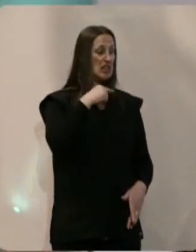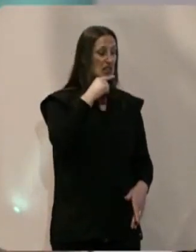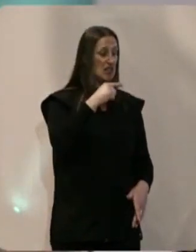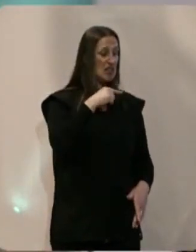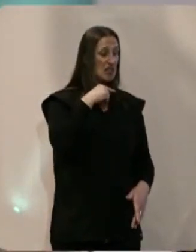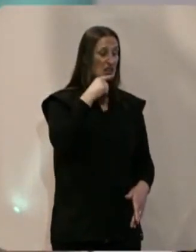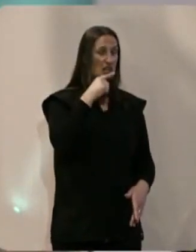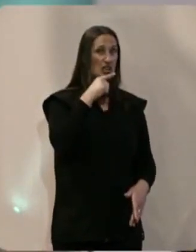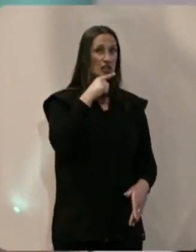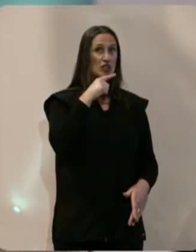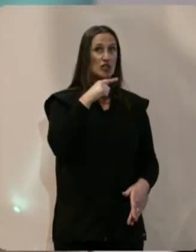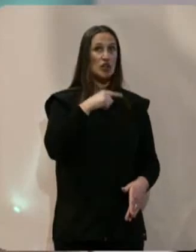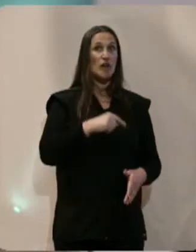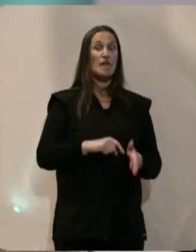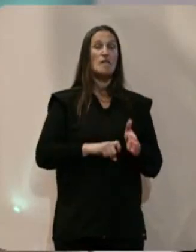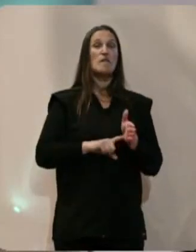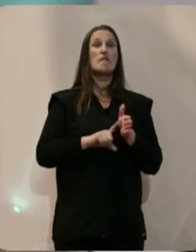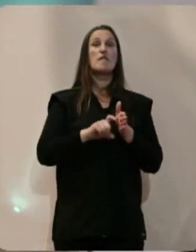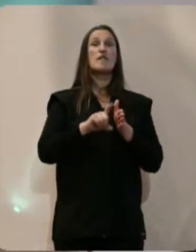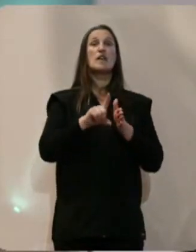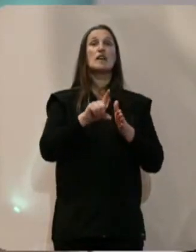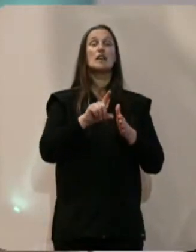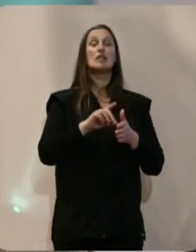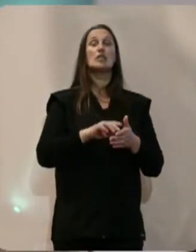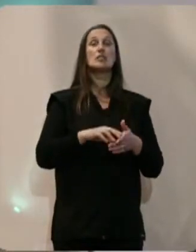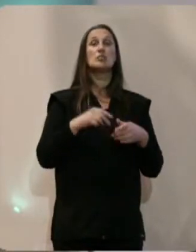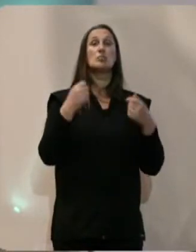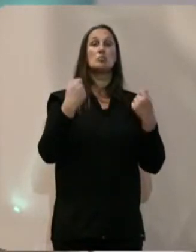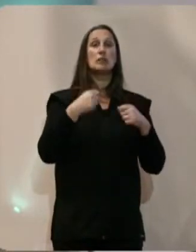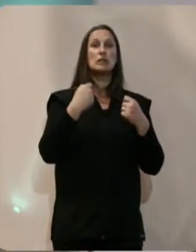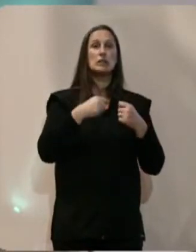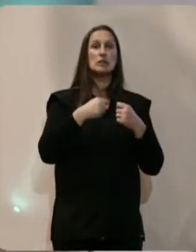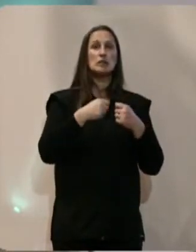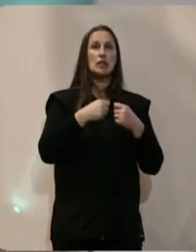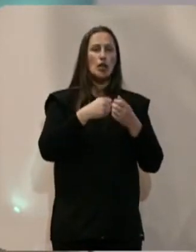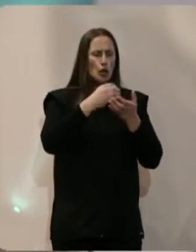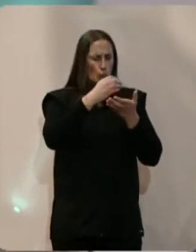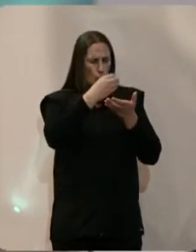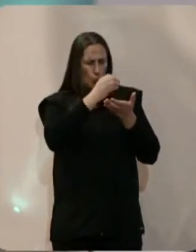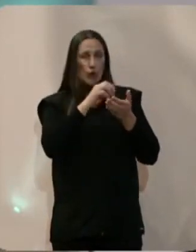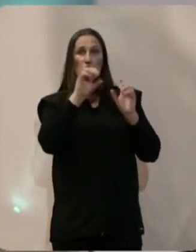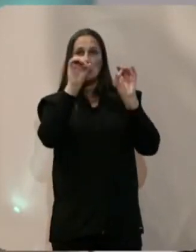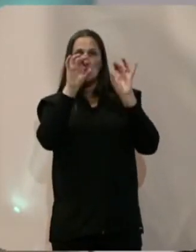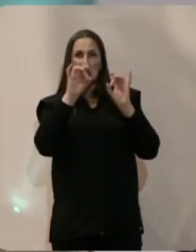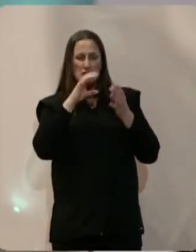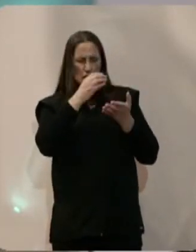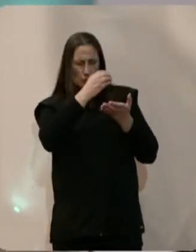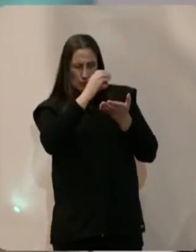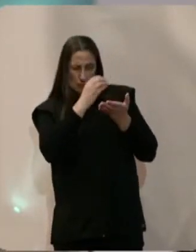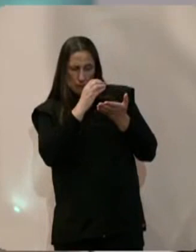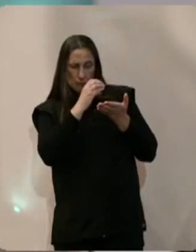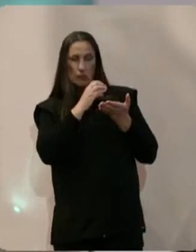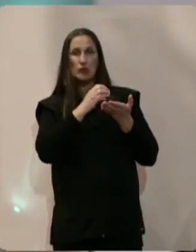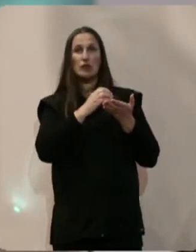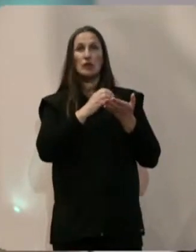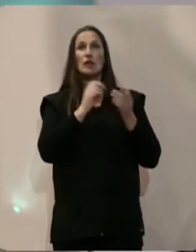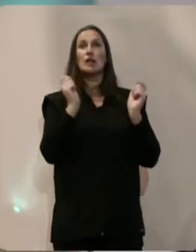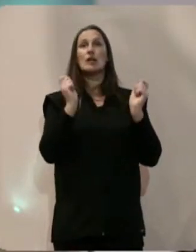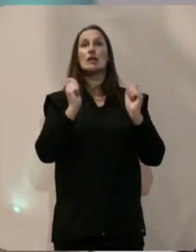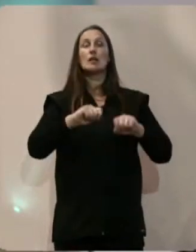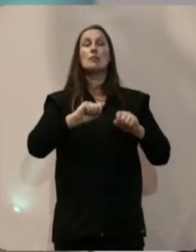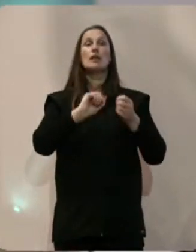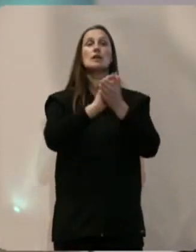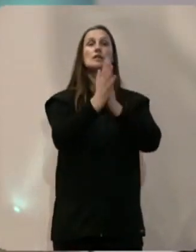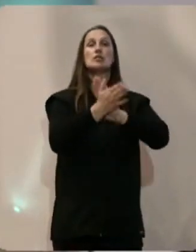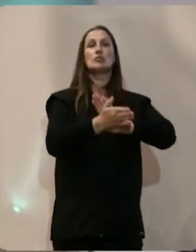Um vírus que precisa ser visto num microscópio especial é capaz de